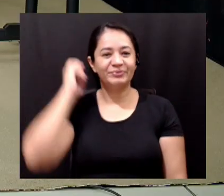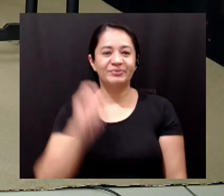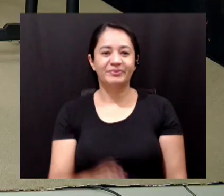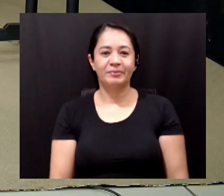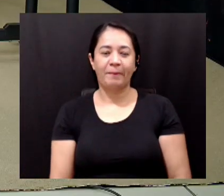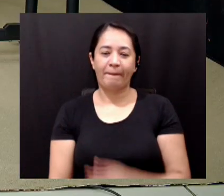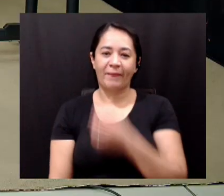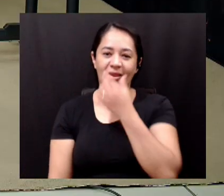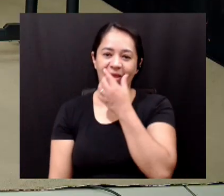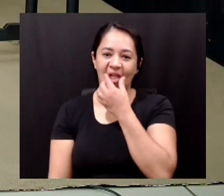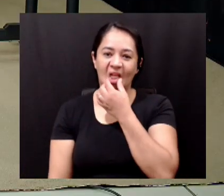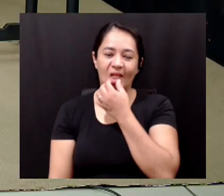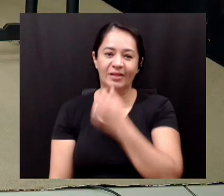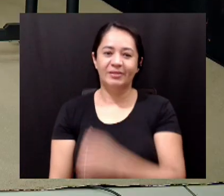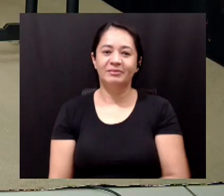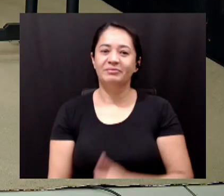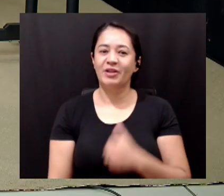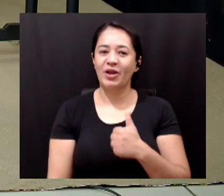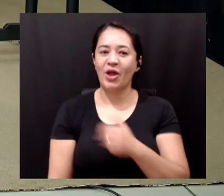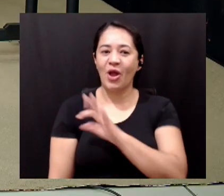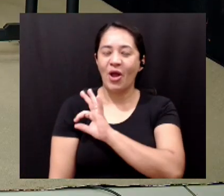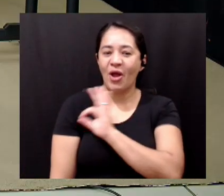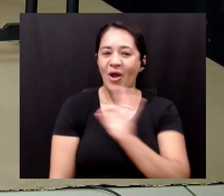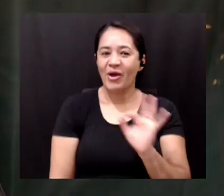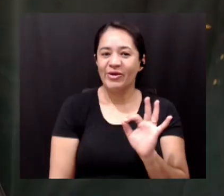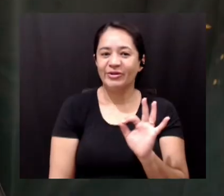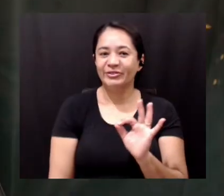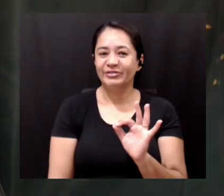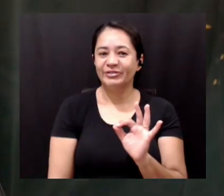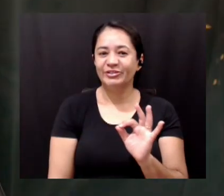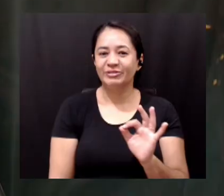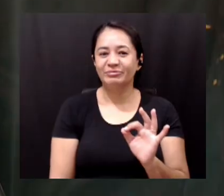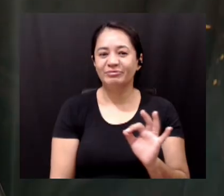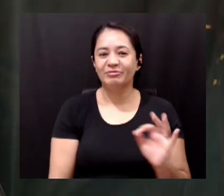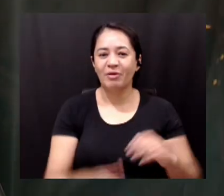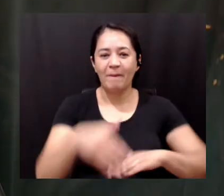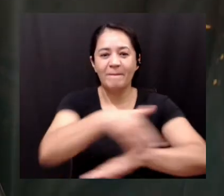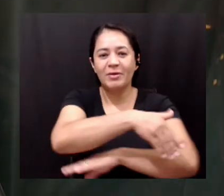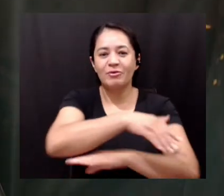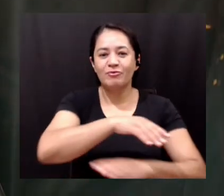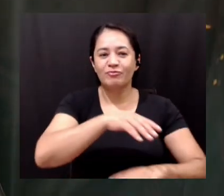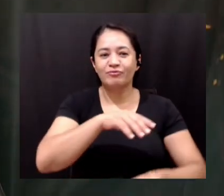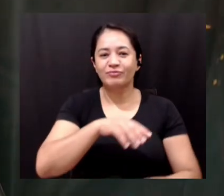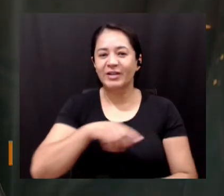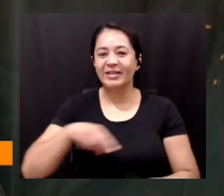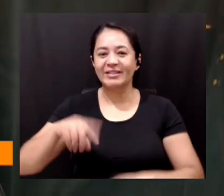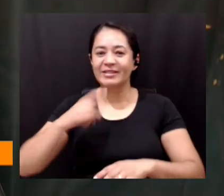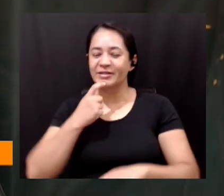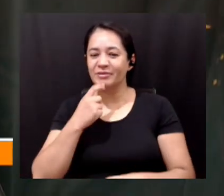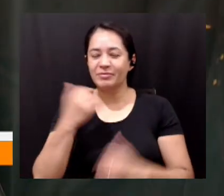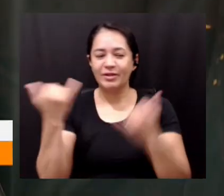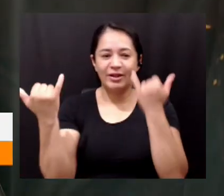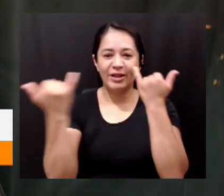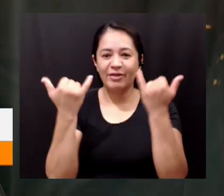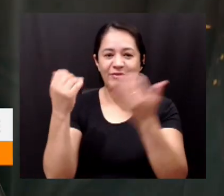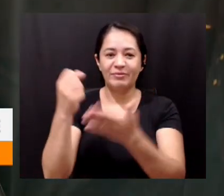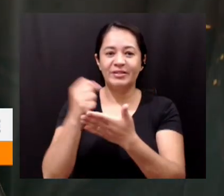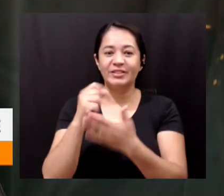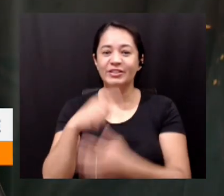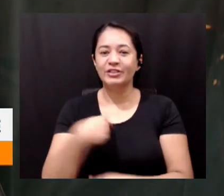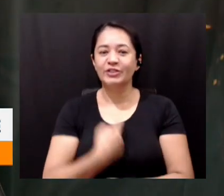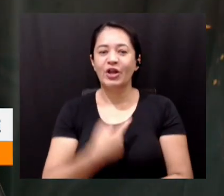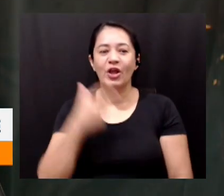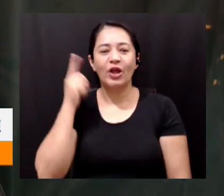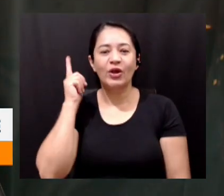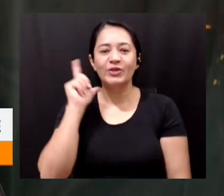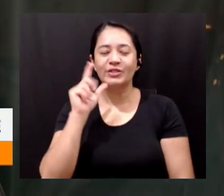André Aranha, rodando por Campinas, trazendo pra gente informações aí, para que a gente possa cuidar dos nossos doguinhos, né? Com